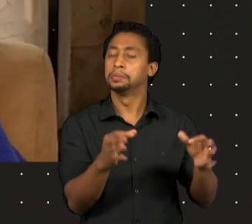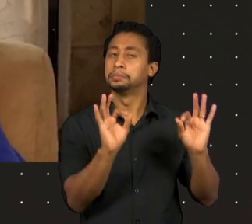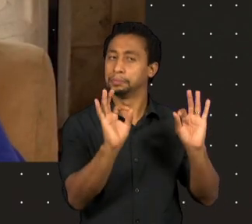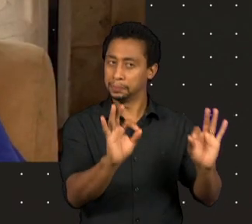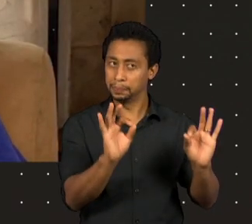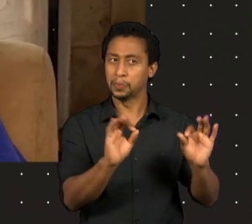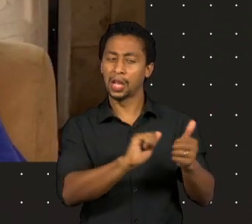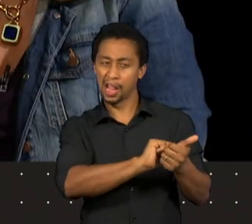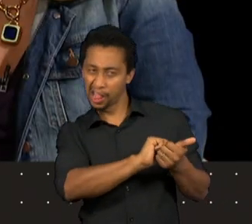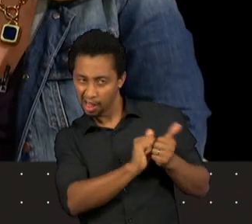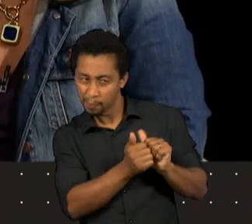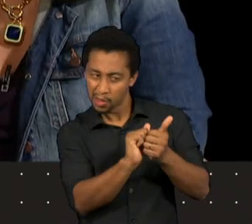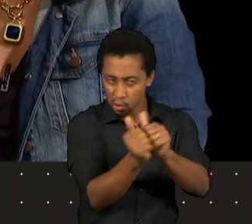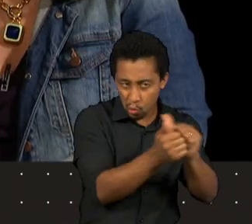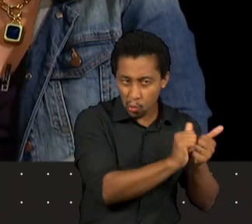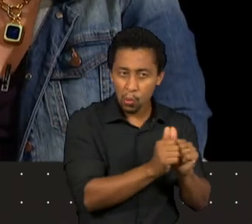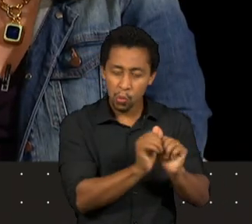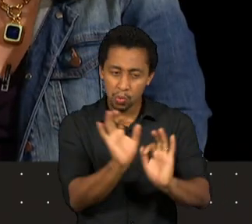eclética, bastante